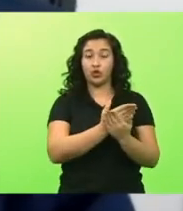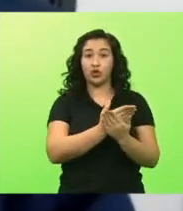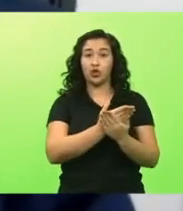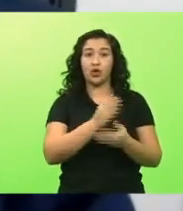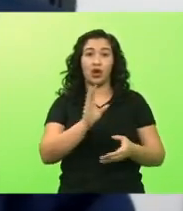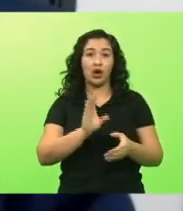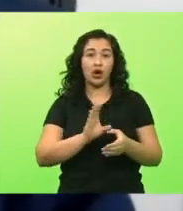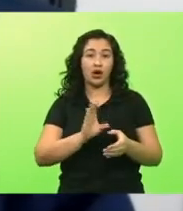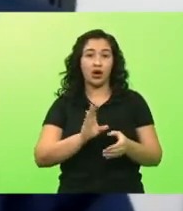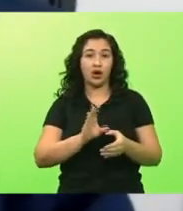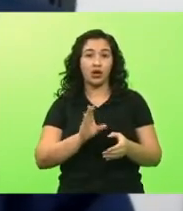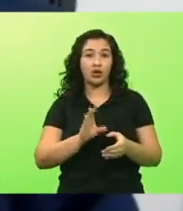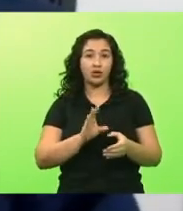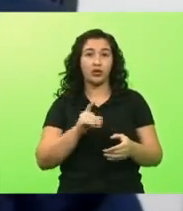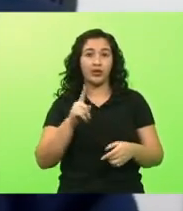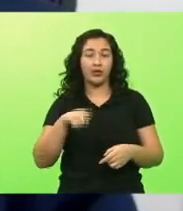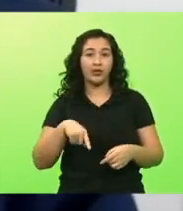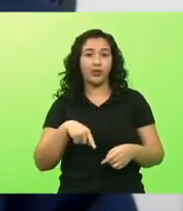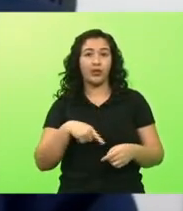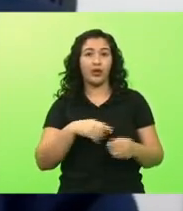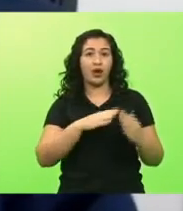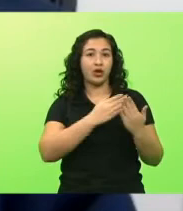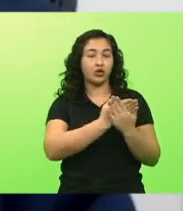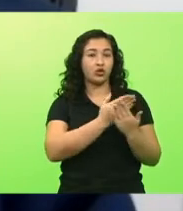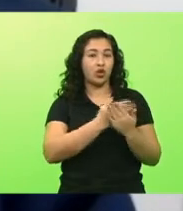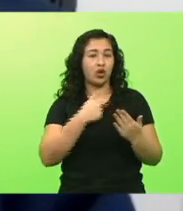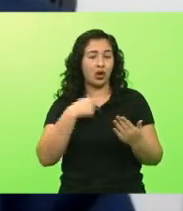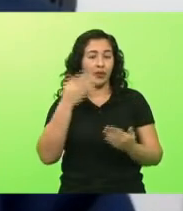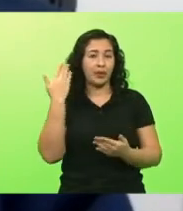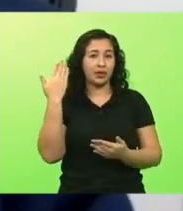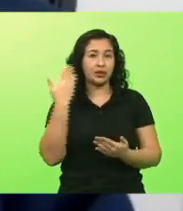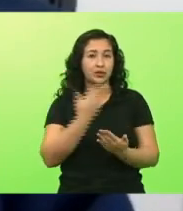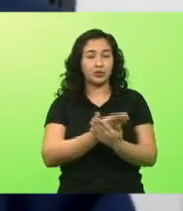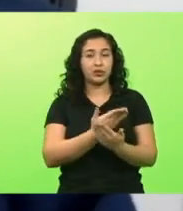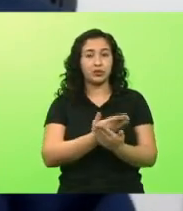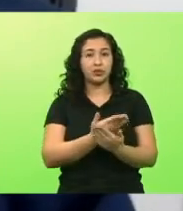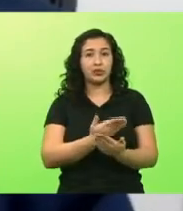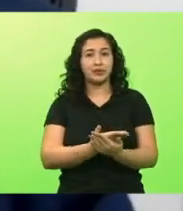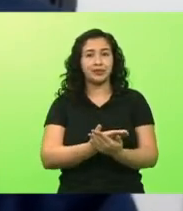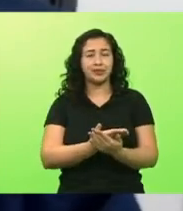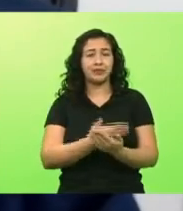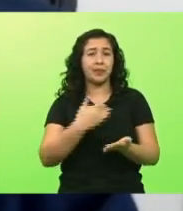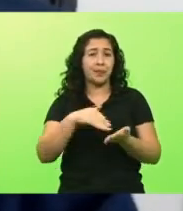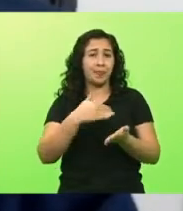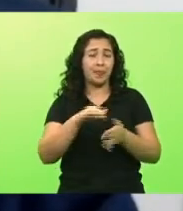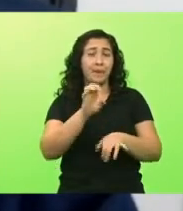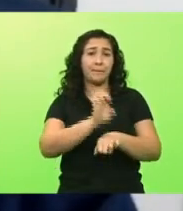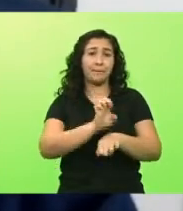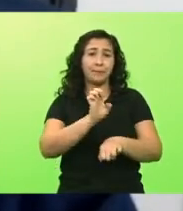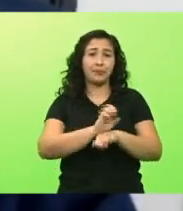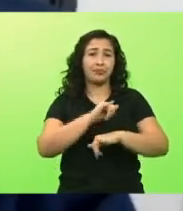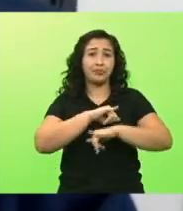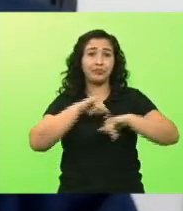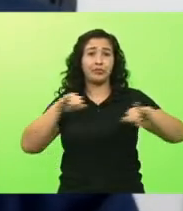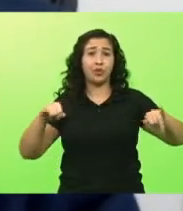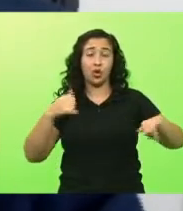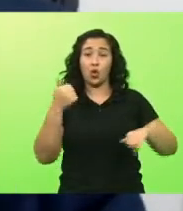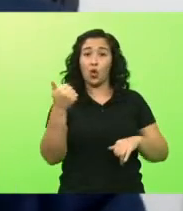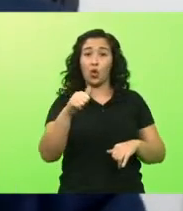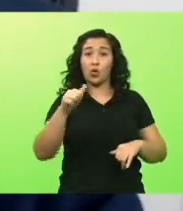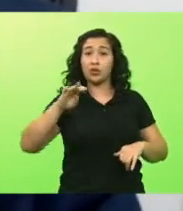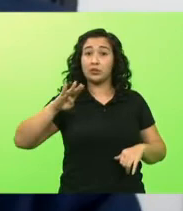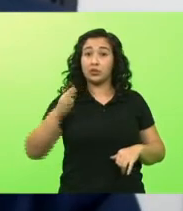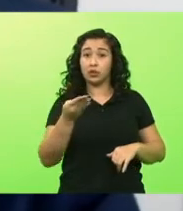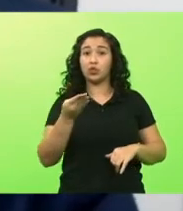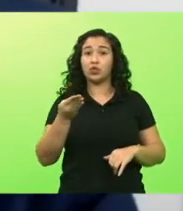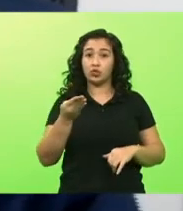colégio que eu estudei. E a Secretaria de Estado anunciou 11 milhões de investimento,